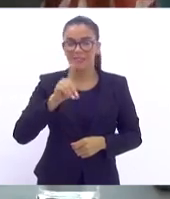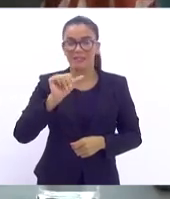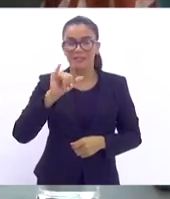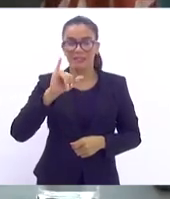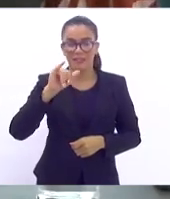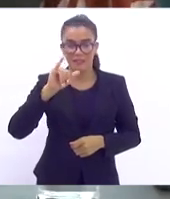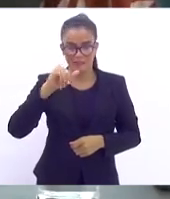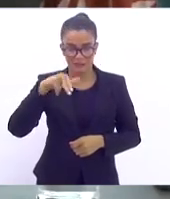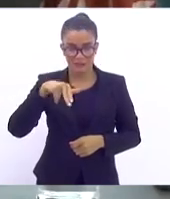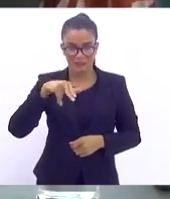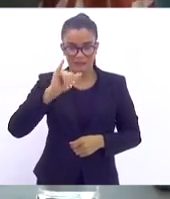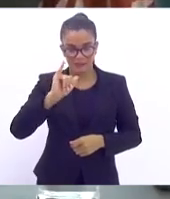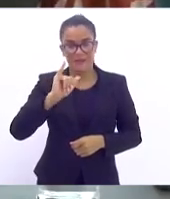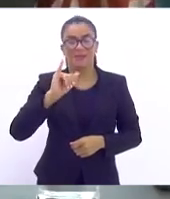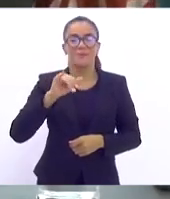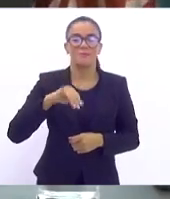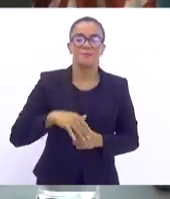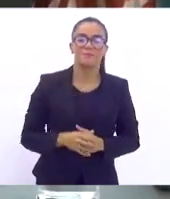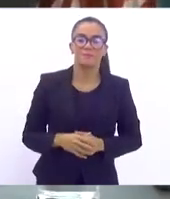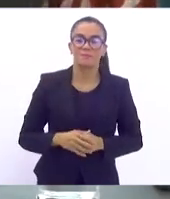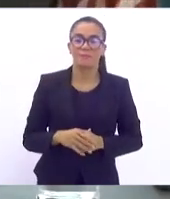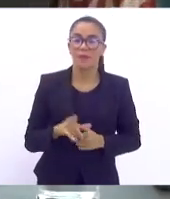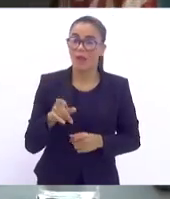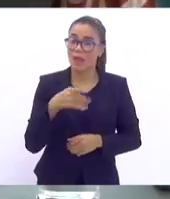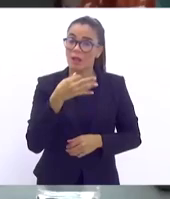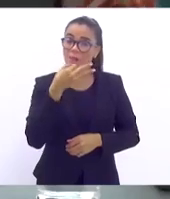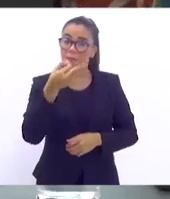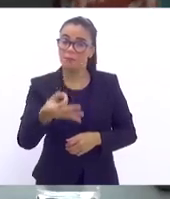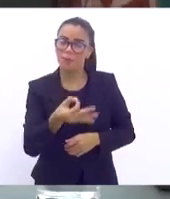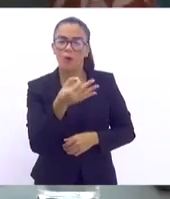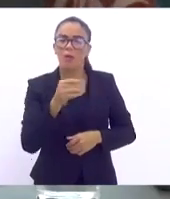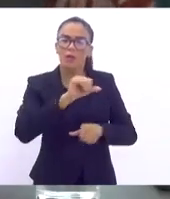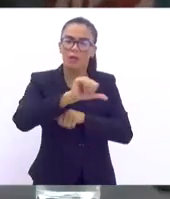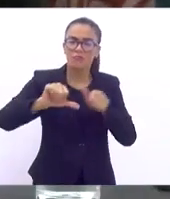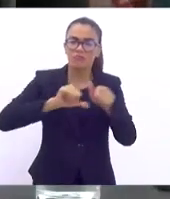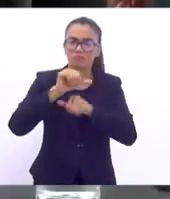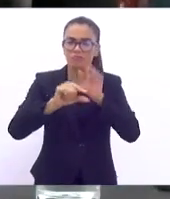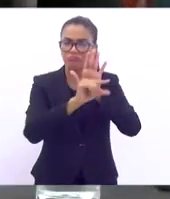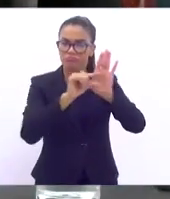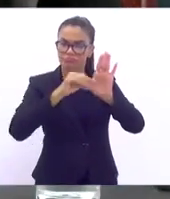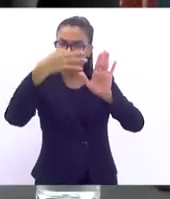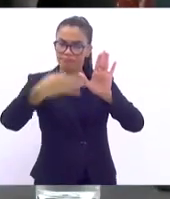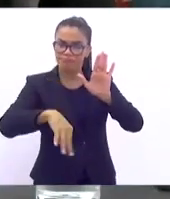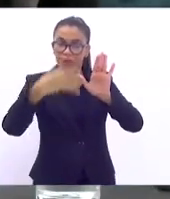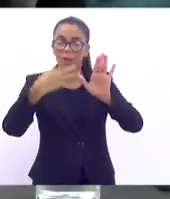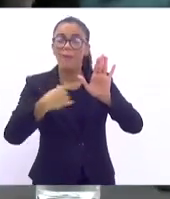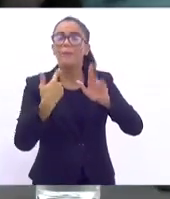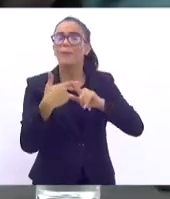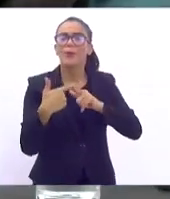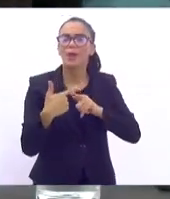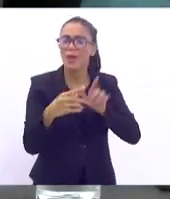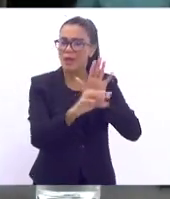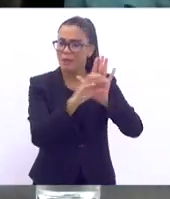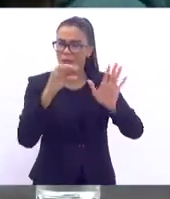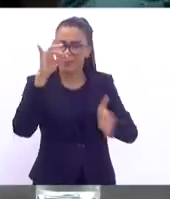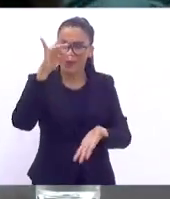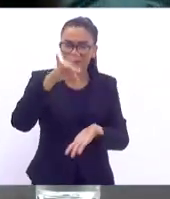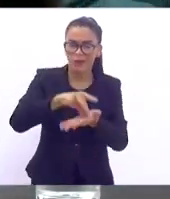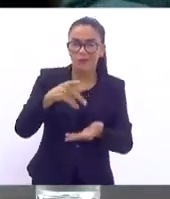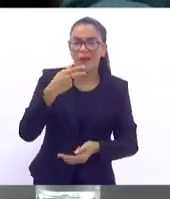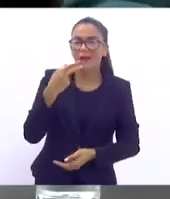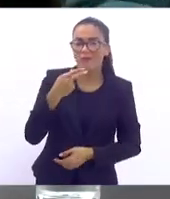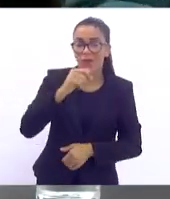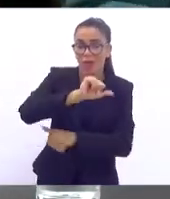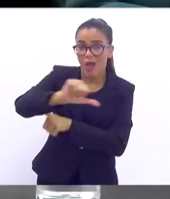Renata Souza Ele propôs modificar a ementa corretamente porque a ementa original dizia